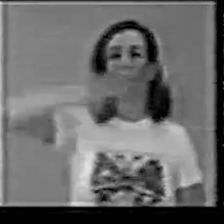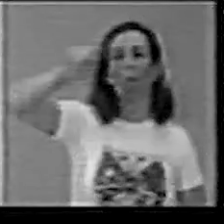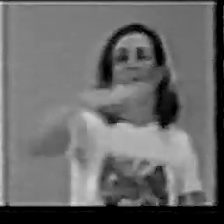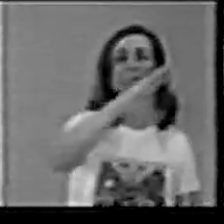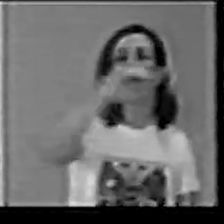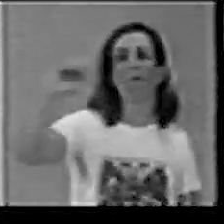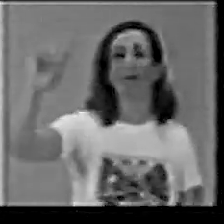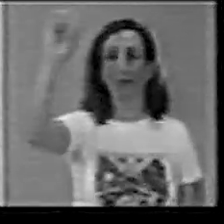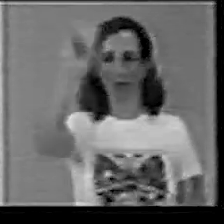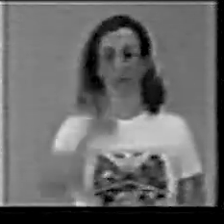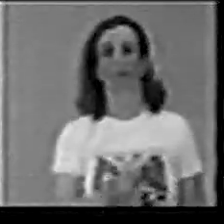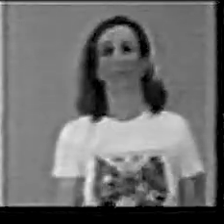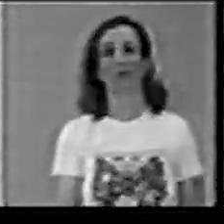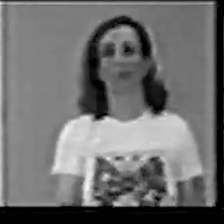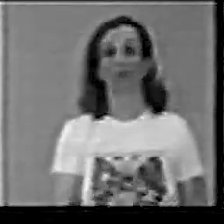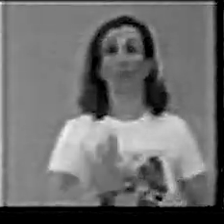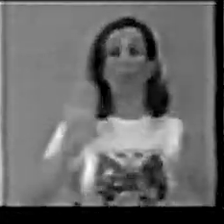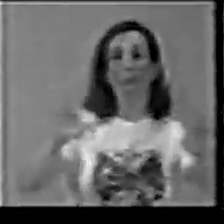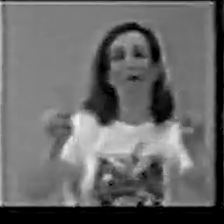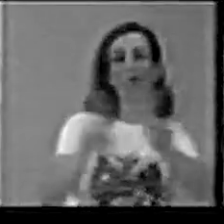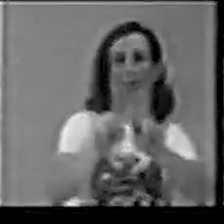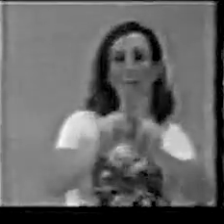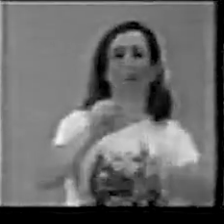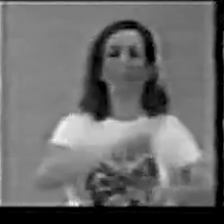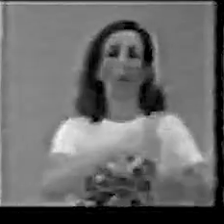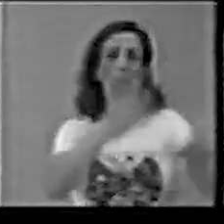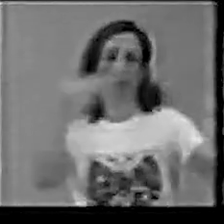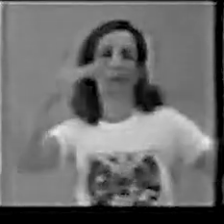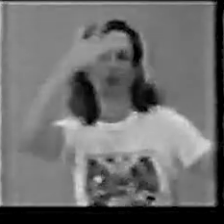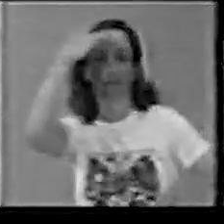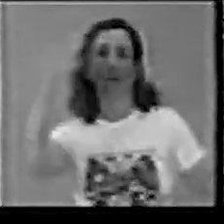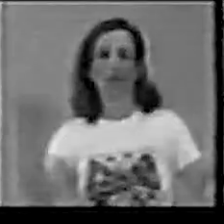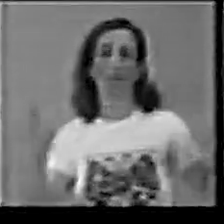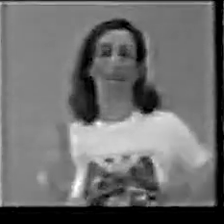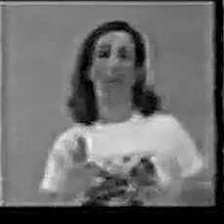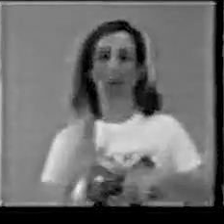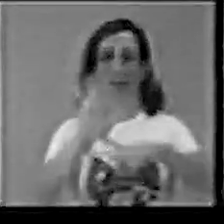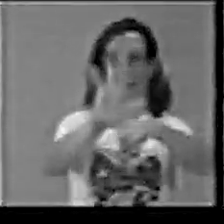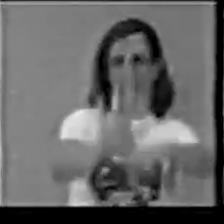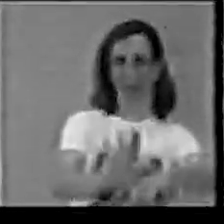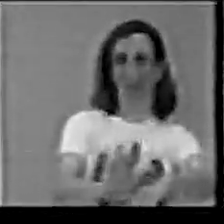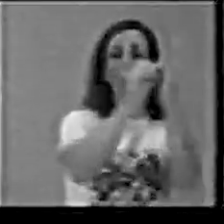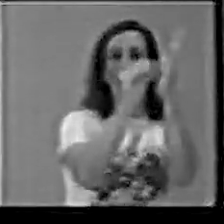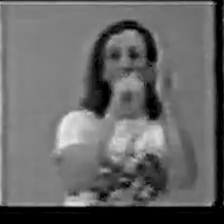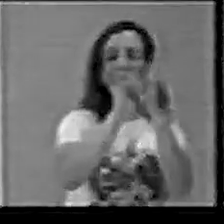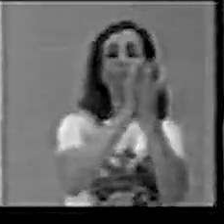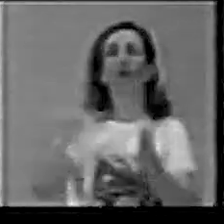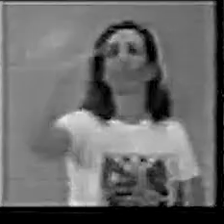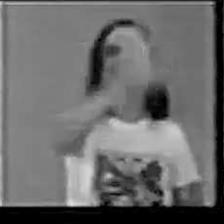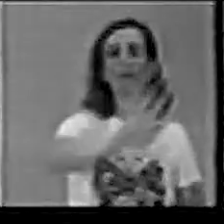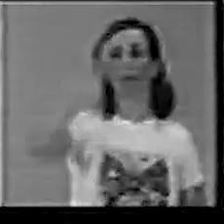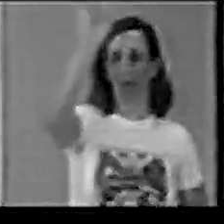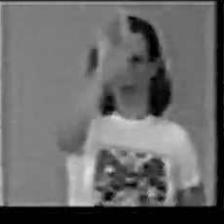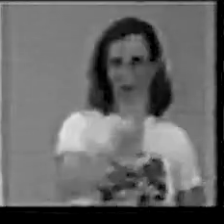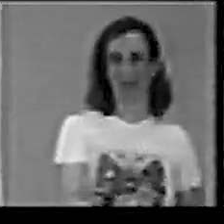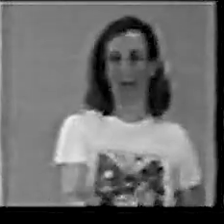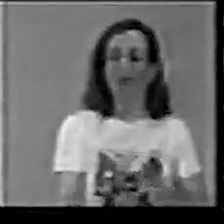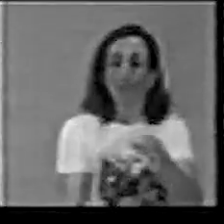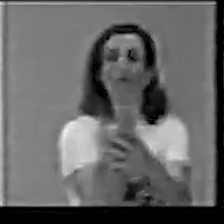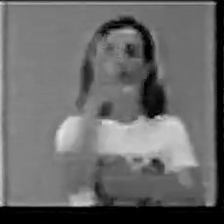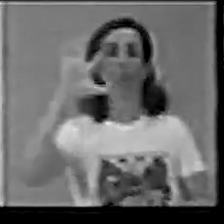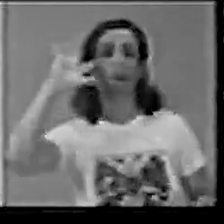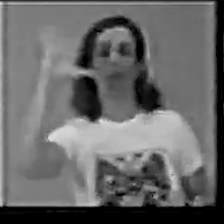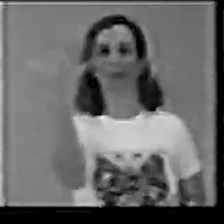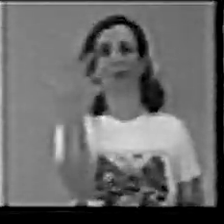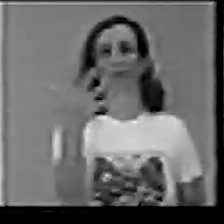que aqui no Brasil existem milhões de deficientes? E que, por outro lado, também existe um monte de gente querendo ajudar. O Cadastro Nacional de Deficientes nasceu